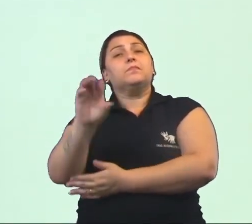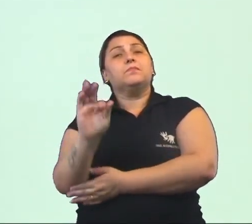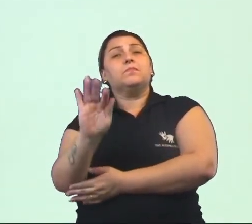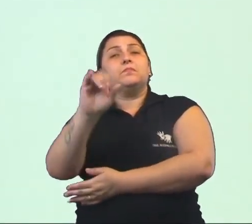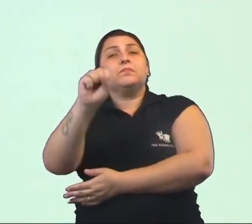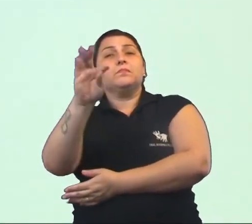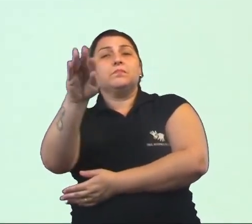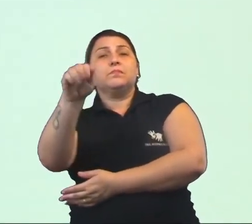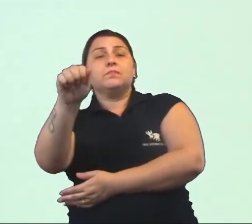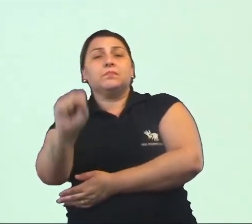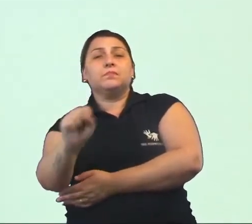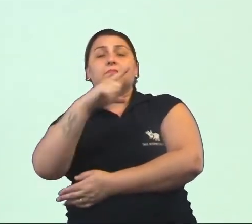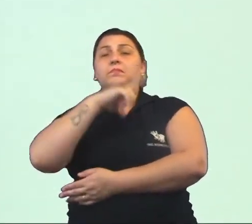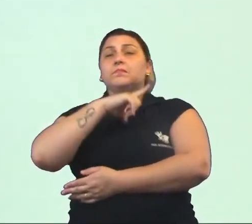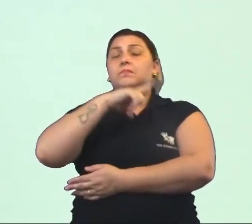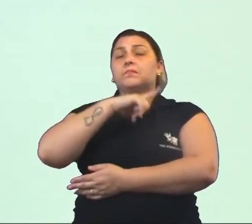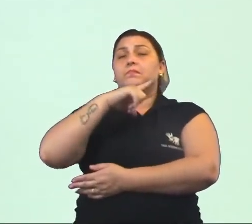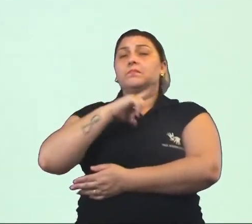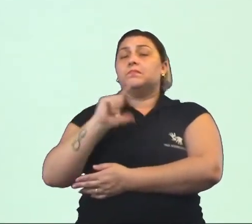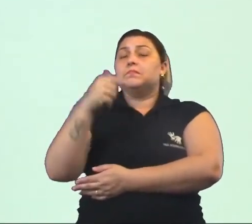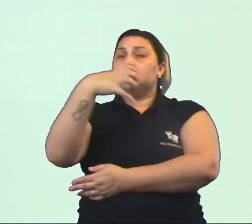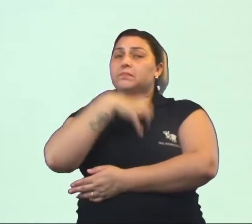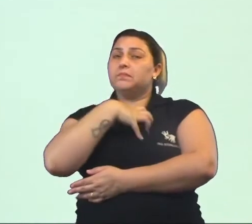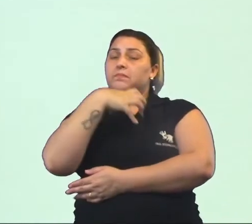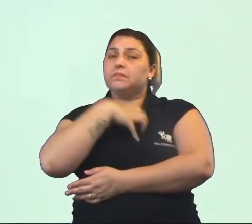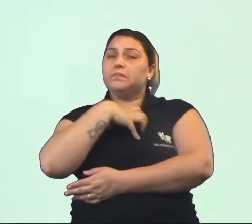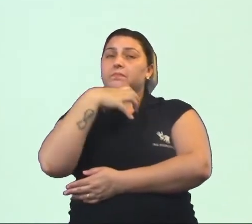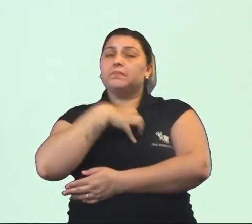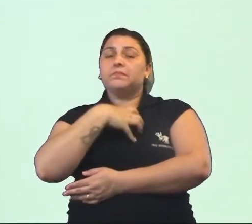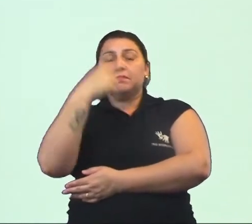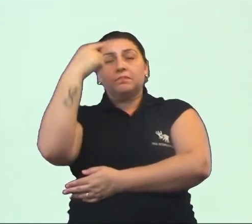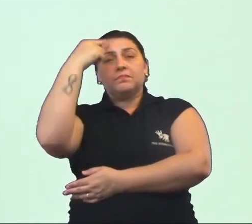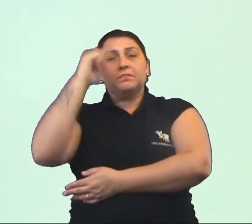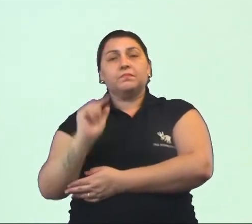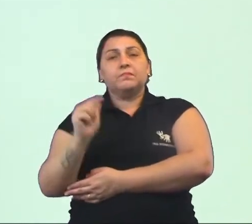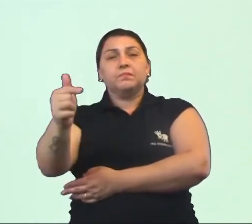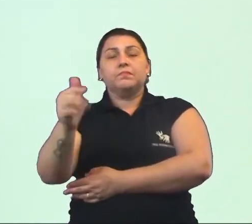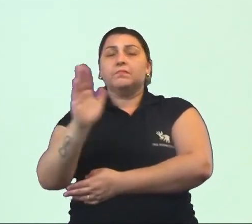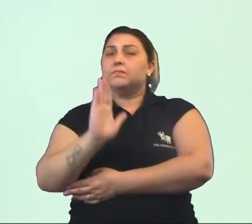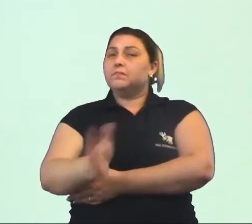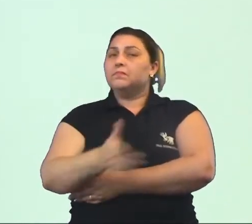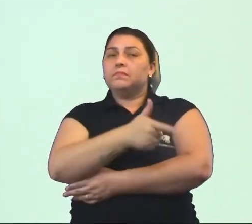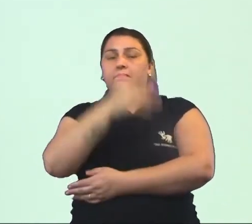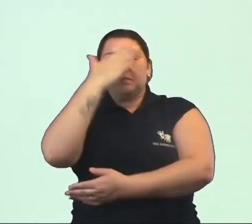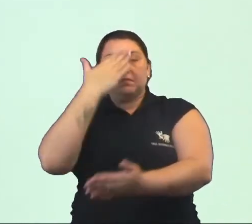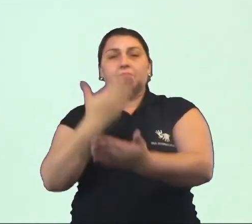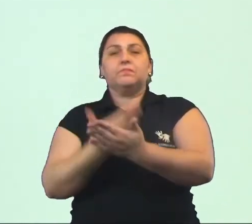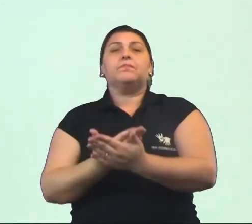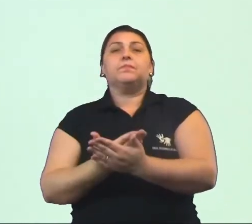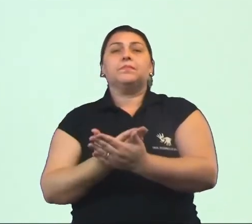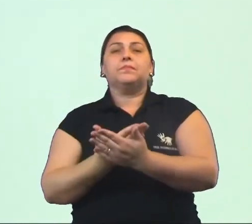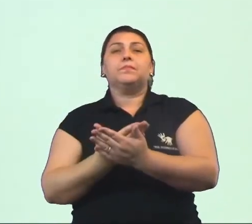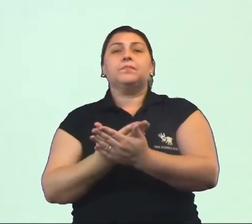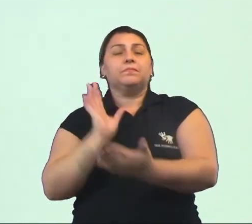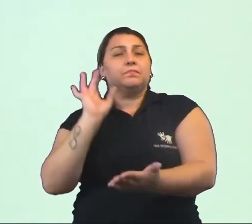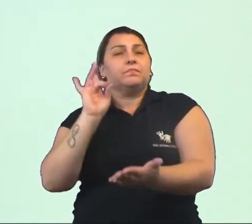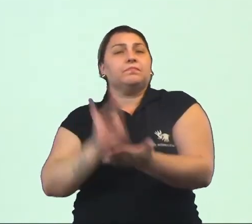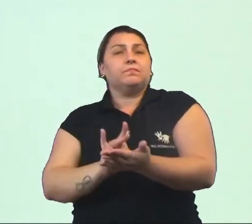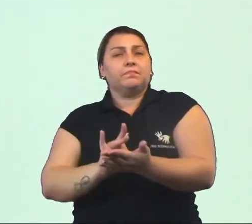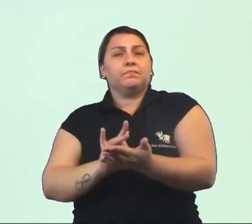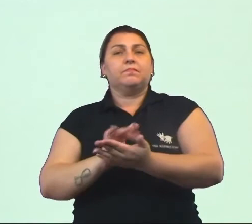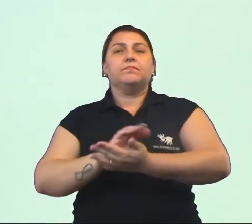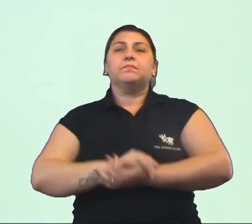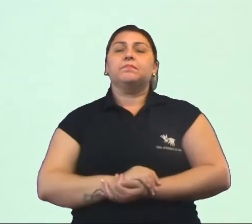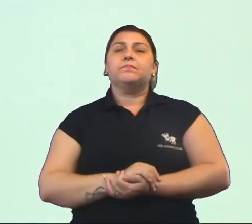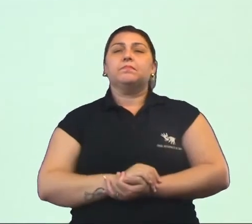sofistas, eles tinham outra forma, né, outra linha de pensamento, já que eles não acreditavam numa verdade absoluta.